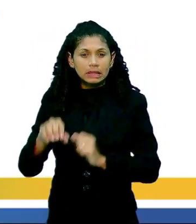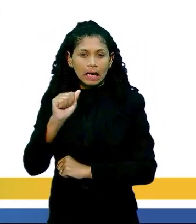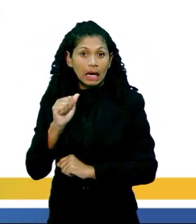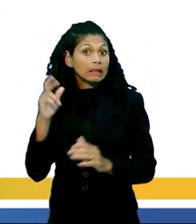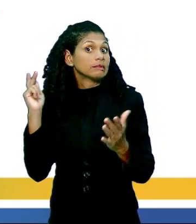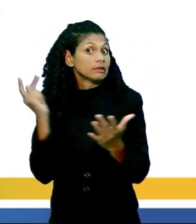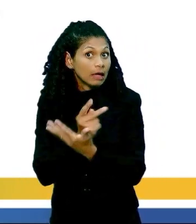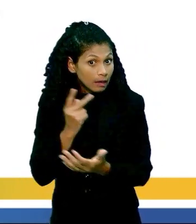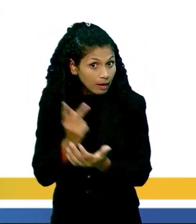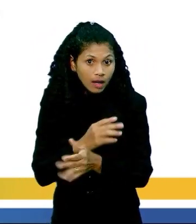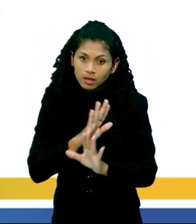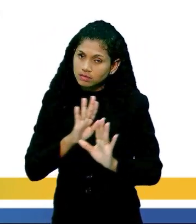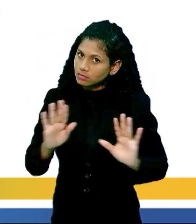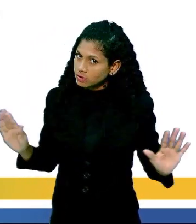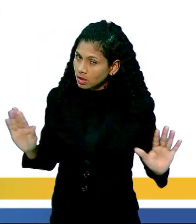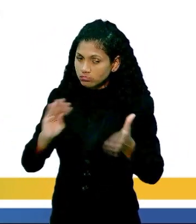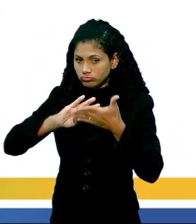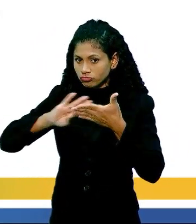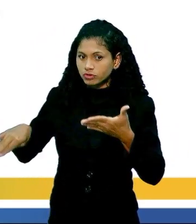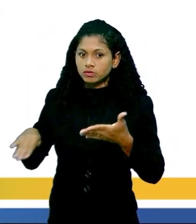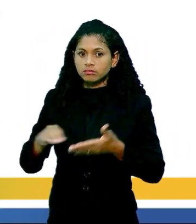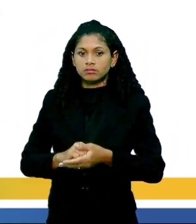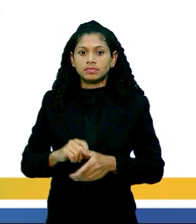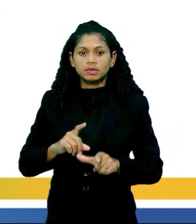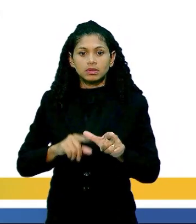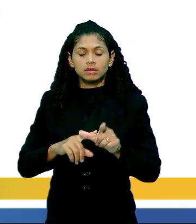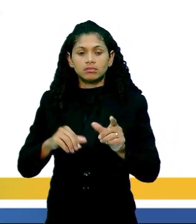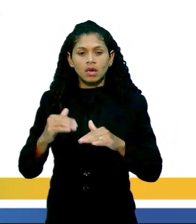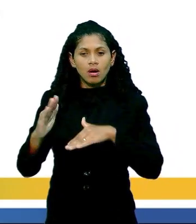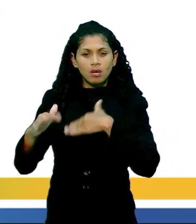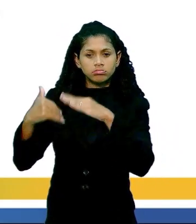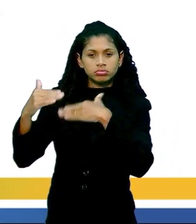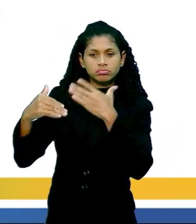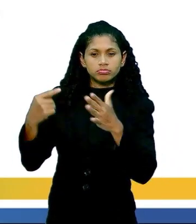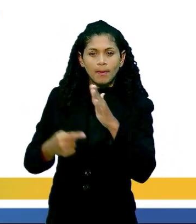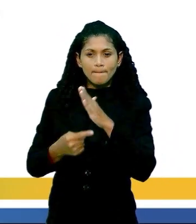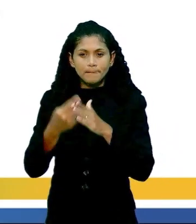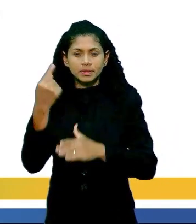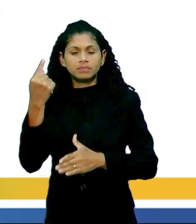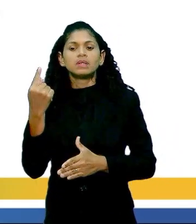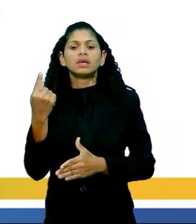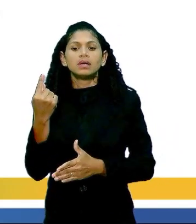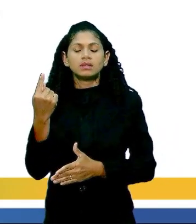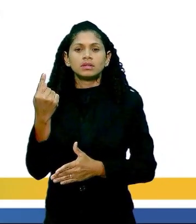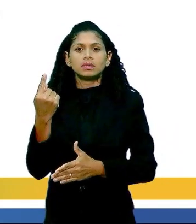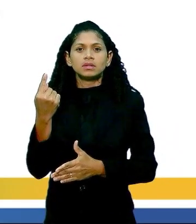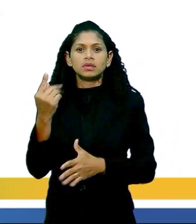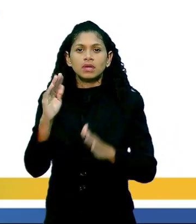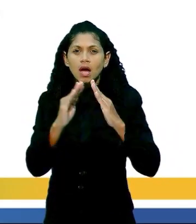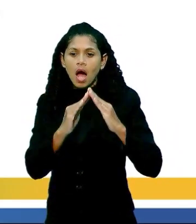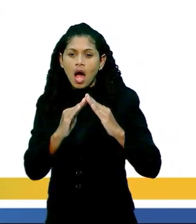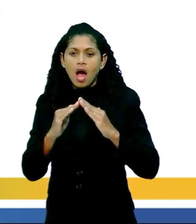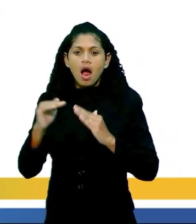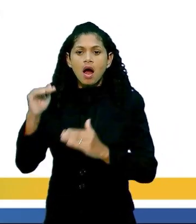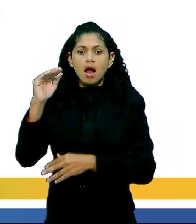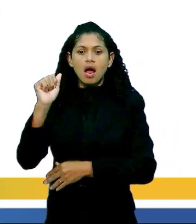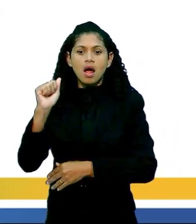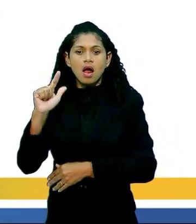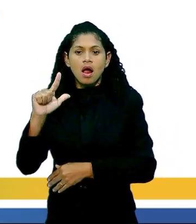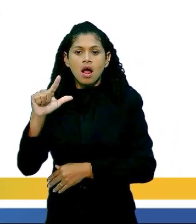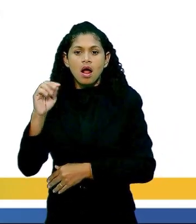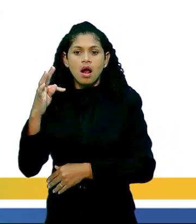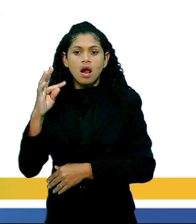B. Então, A, elimina. Letra B. A produtividade primária bruta, o que é isso mesmo? PPB.